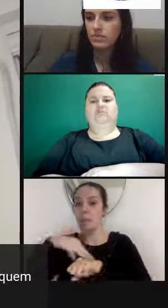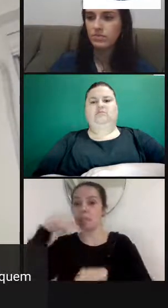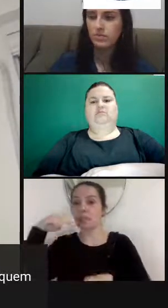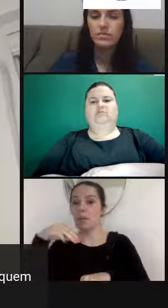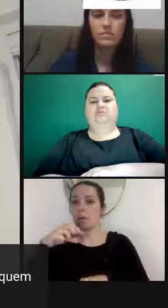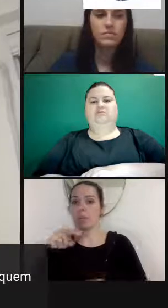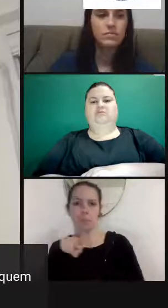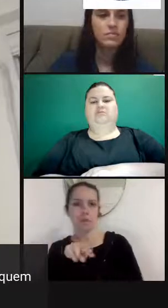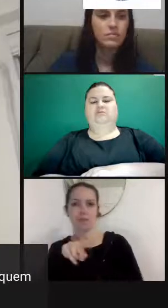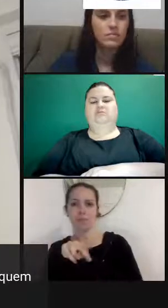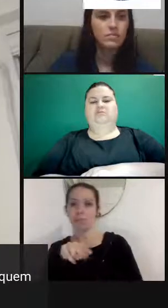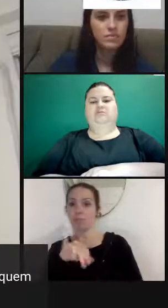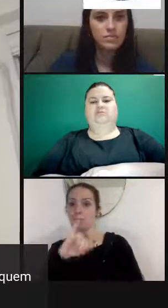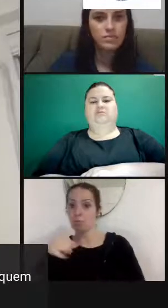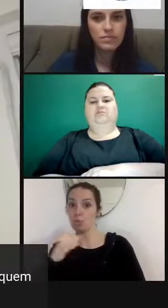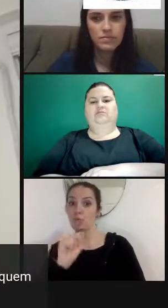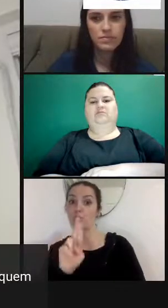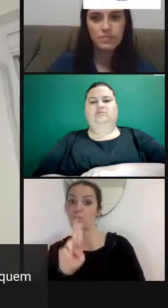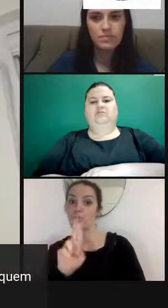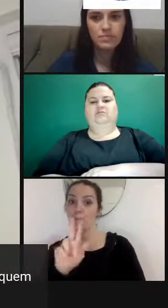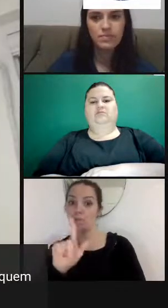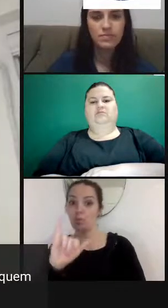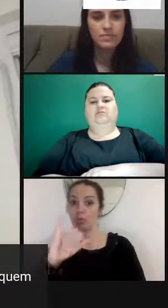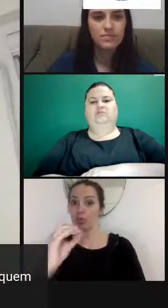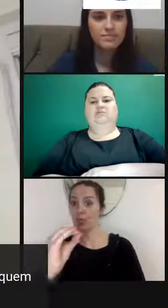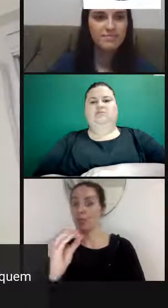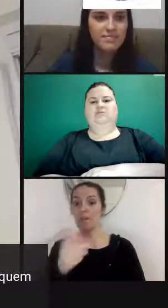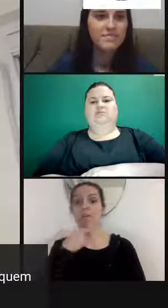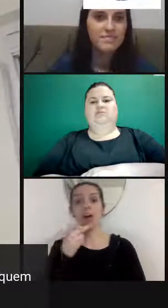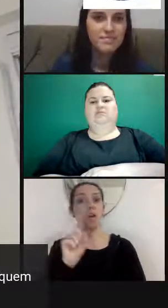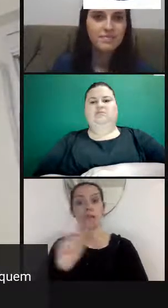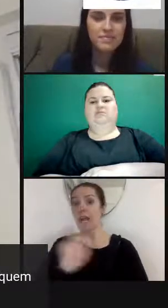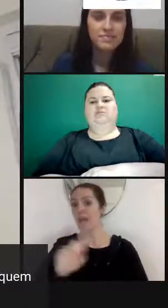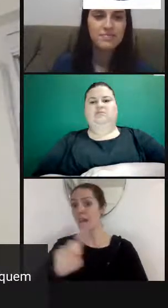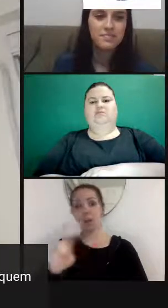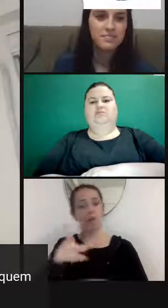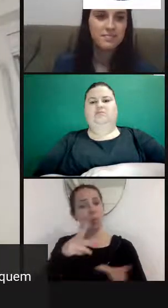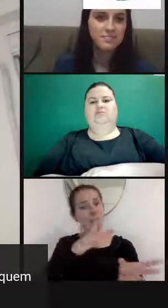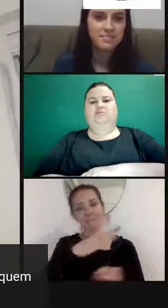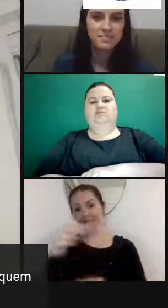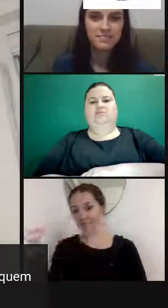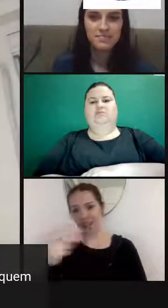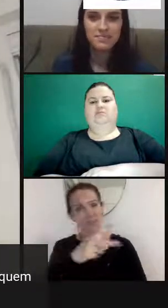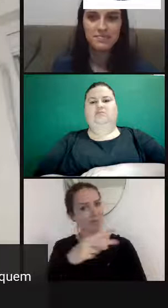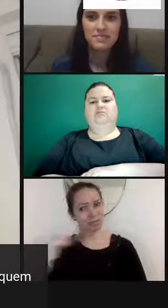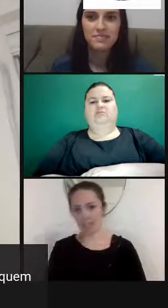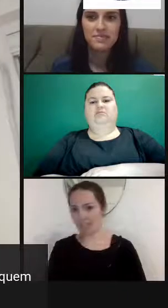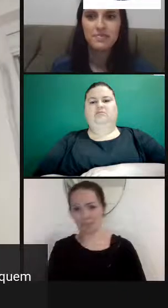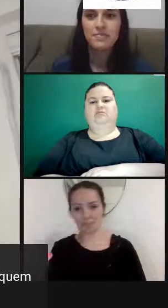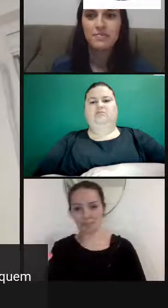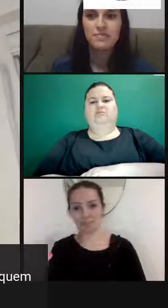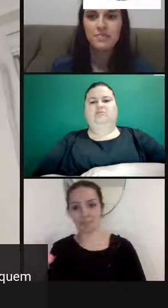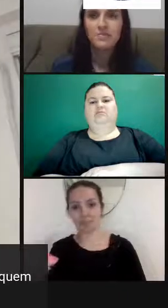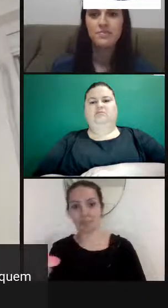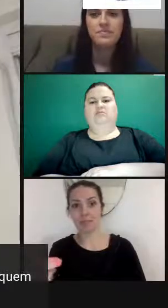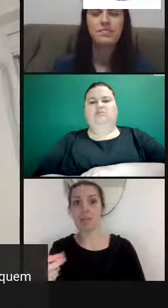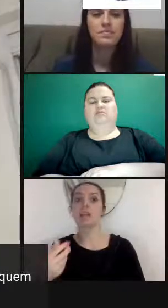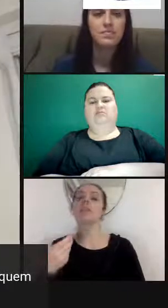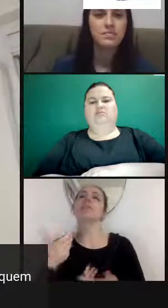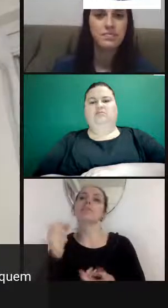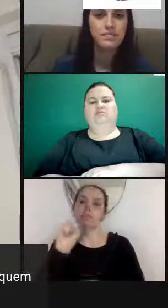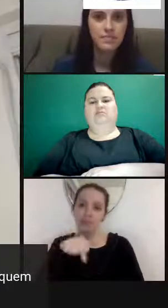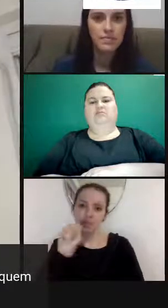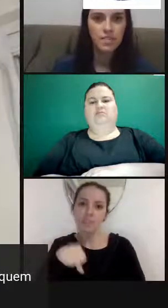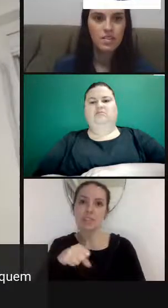uma das pessoas acima de 100 cara não não sai porque a melhor opção que a gente tem e obviamente né para ele que seguiu na carreira acadêmica